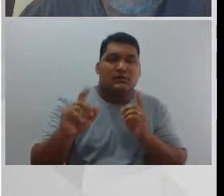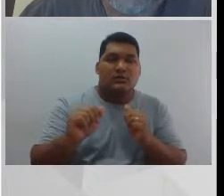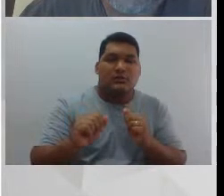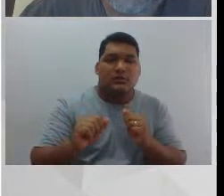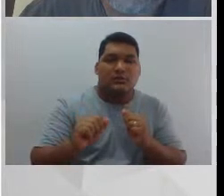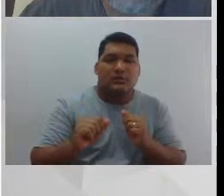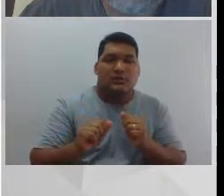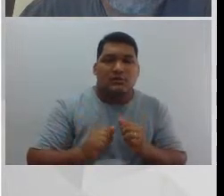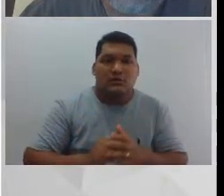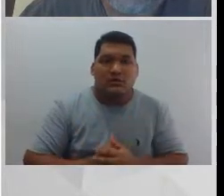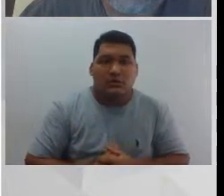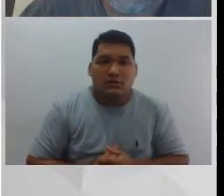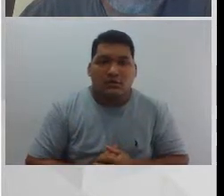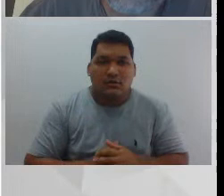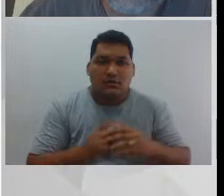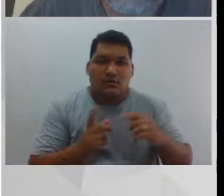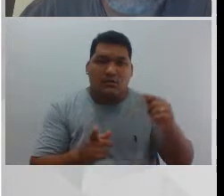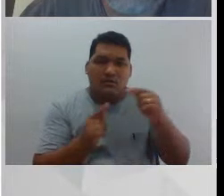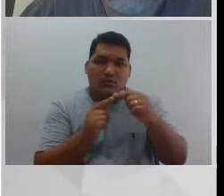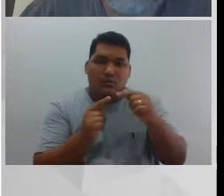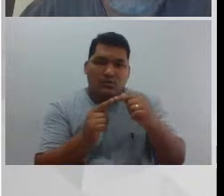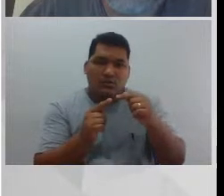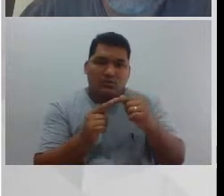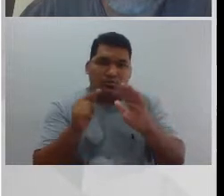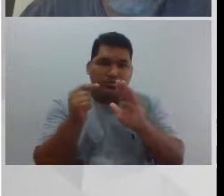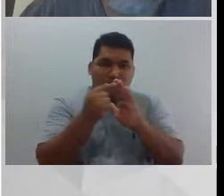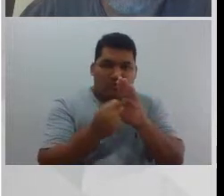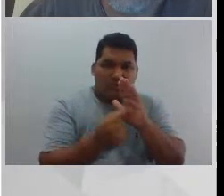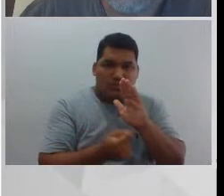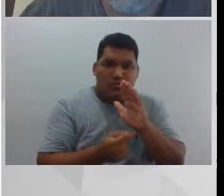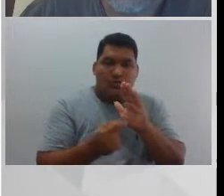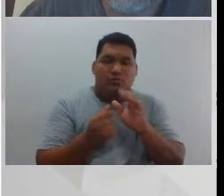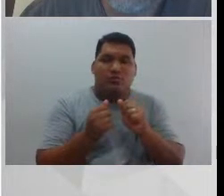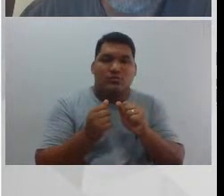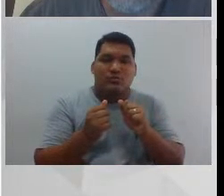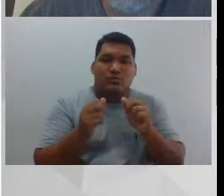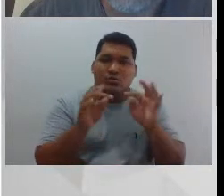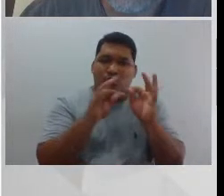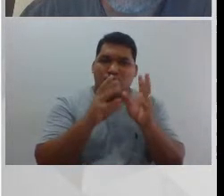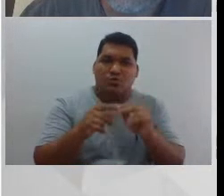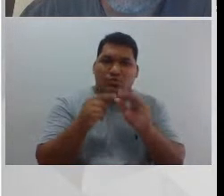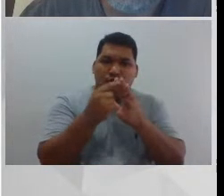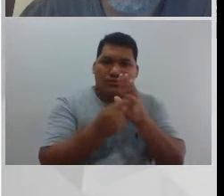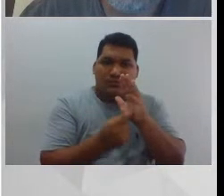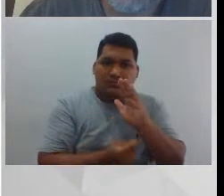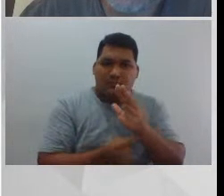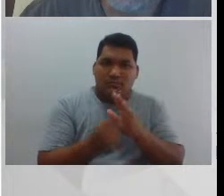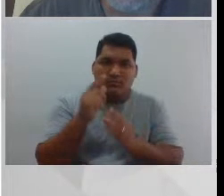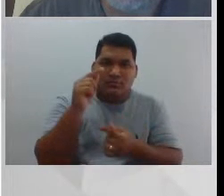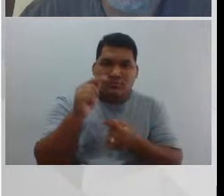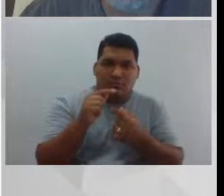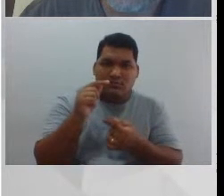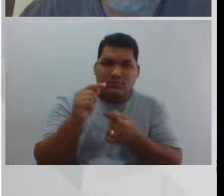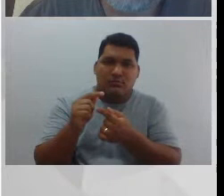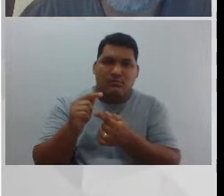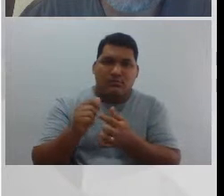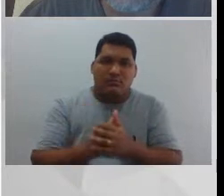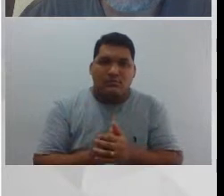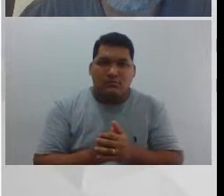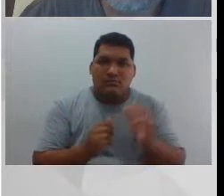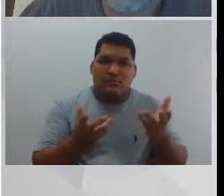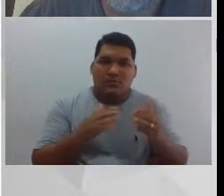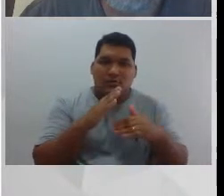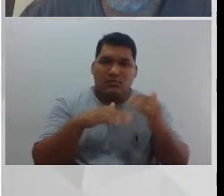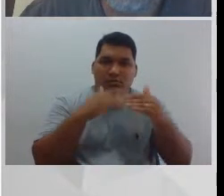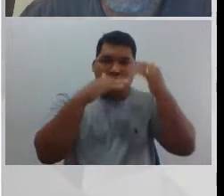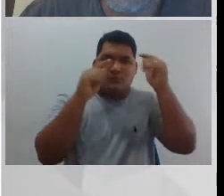aqui entre os pontos for a mínimo possível, mas para todos os pontos, né? Então, tem um resíduo, um erro